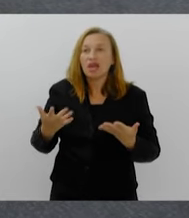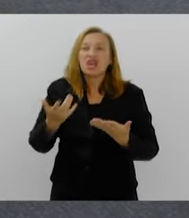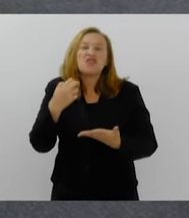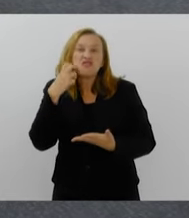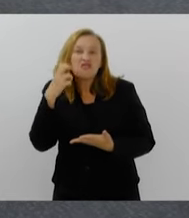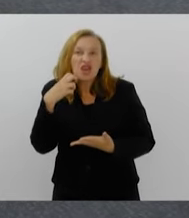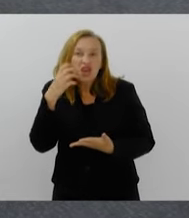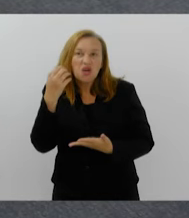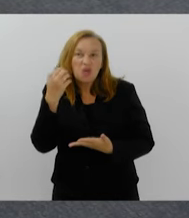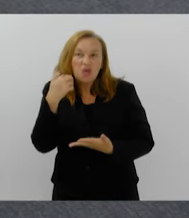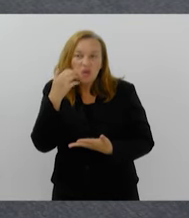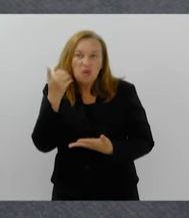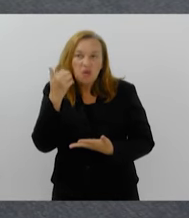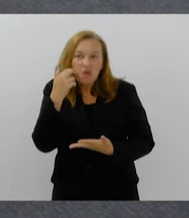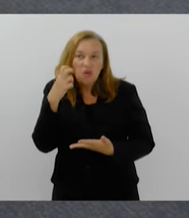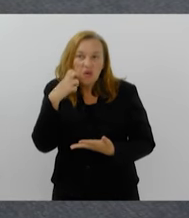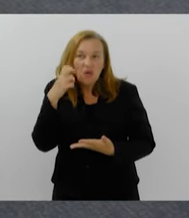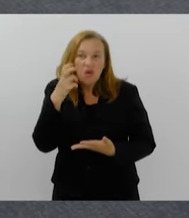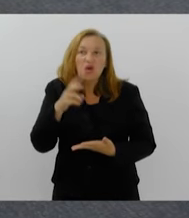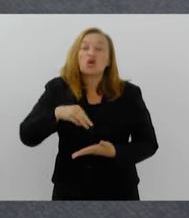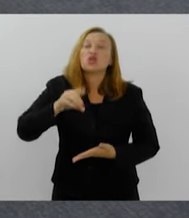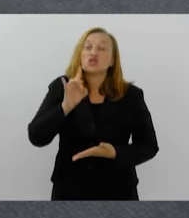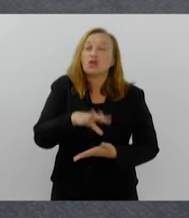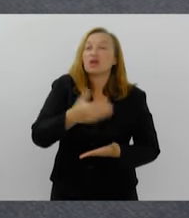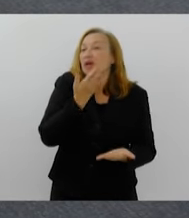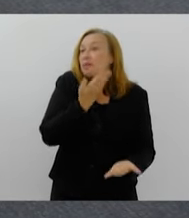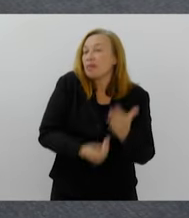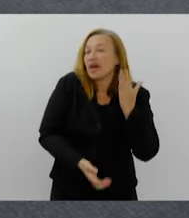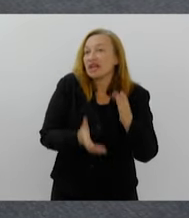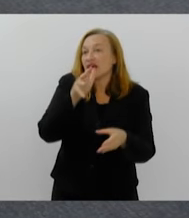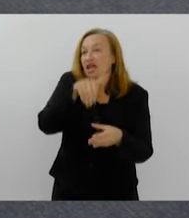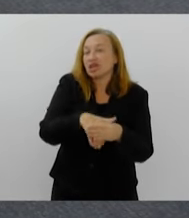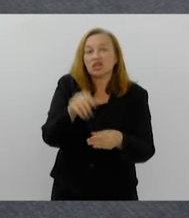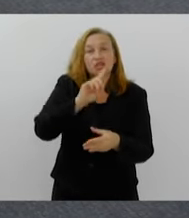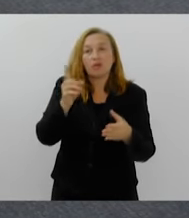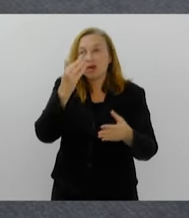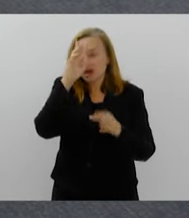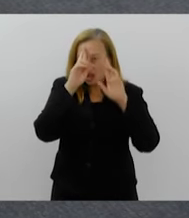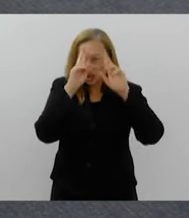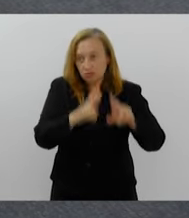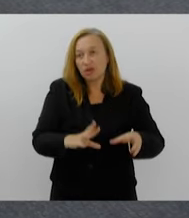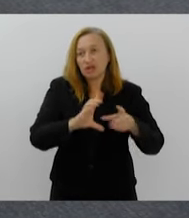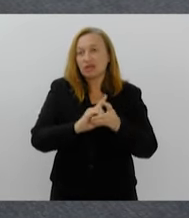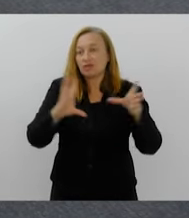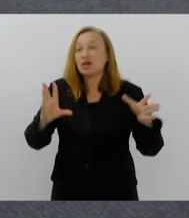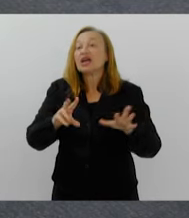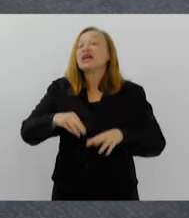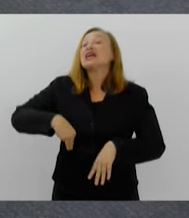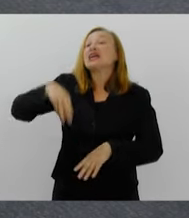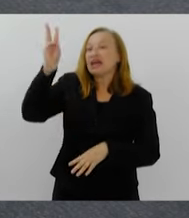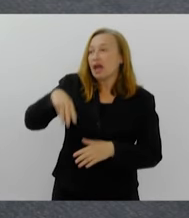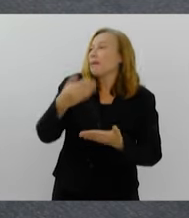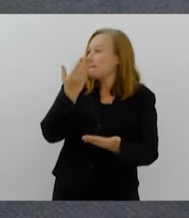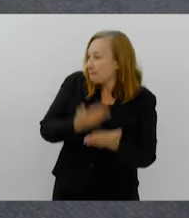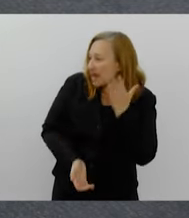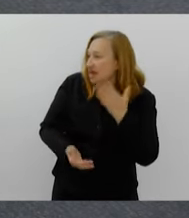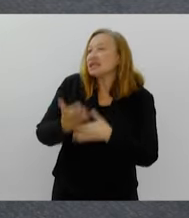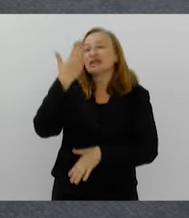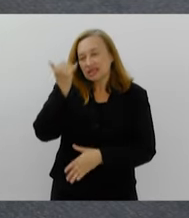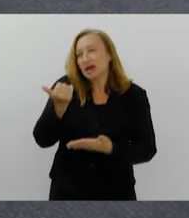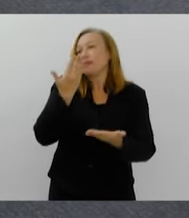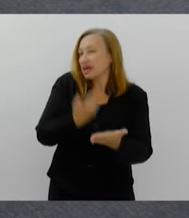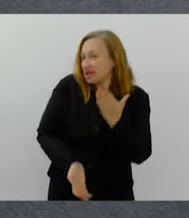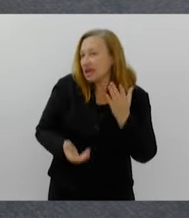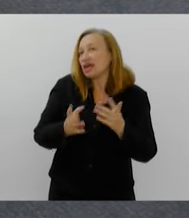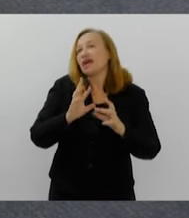vergonha só passa quem perde a eleição e não respeita a democracia. Quem perde e sabe perder e